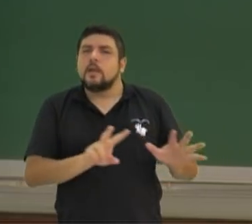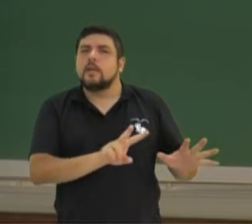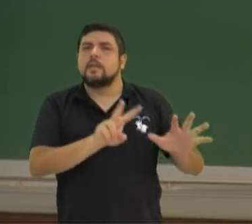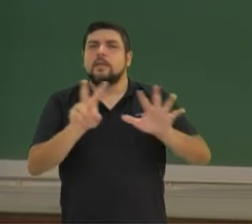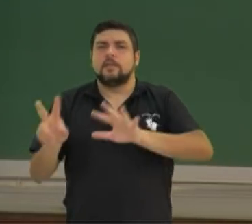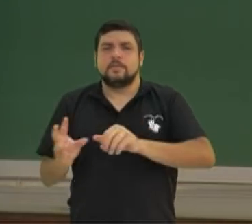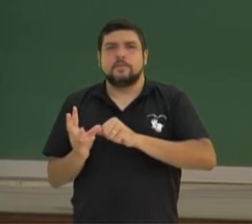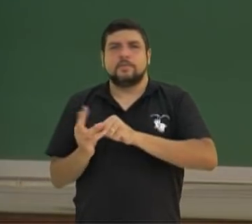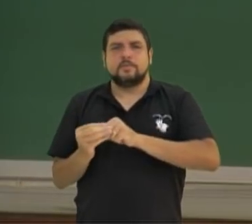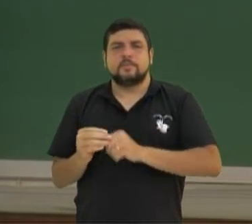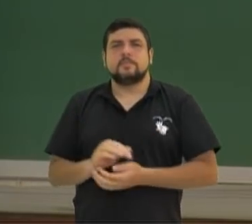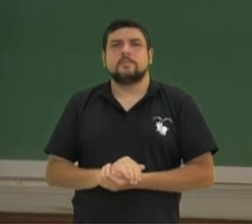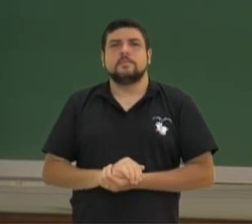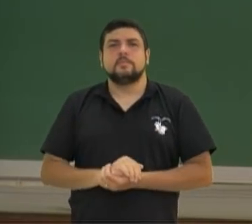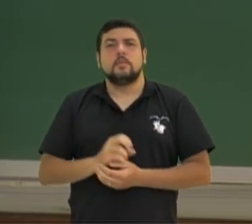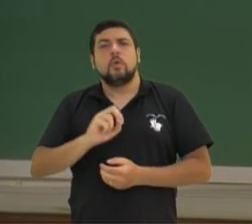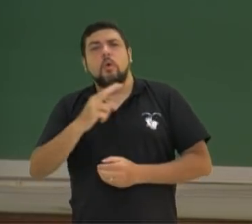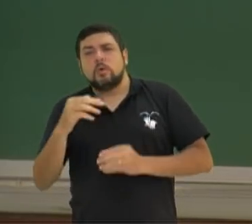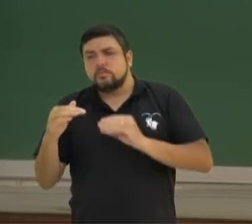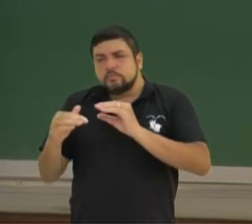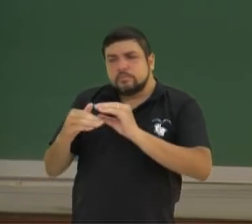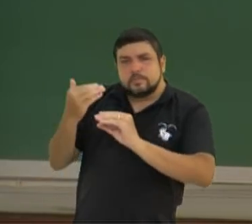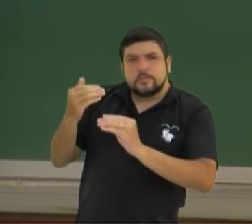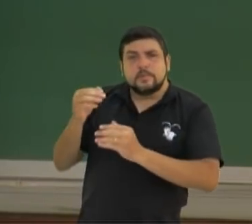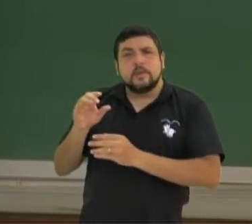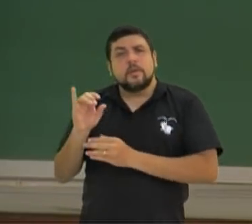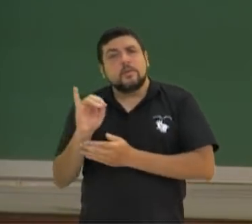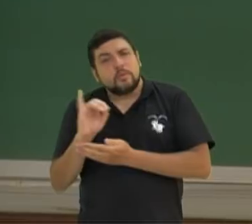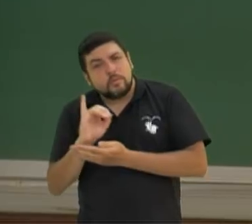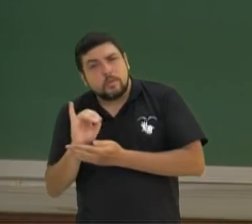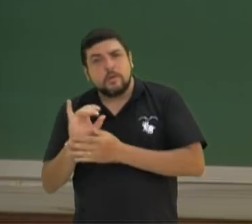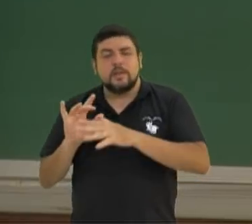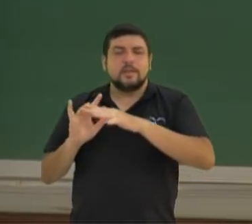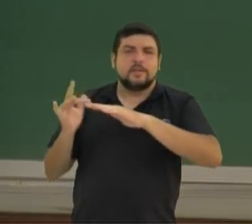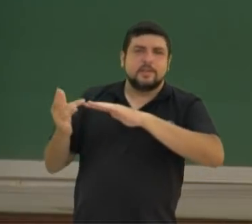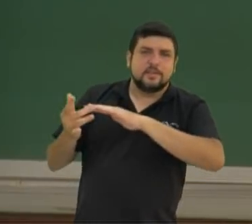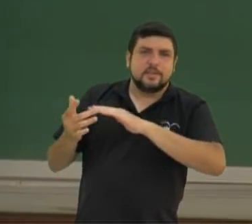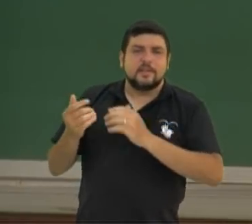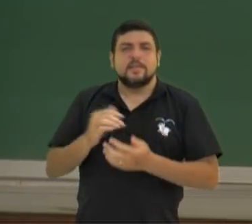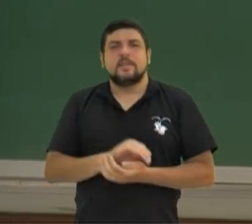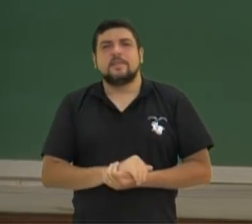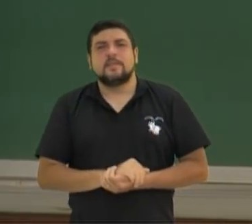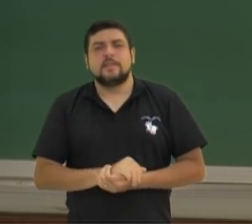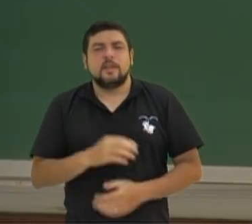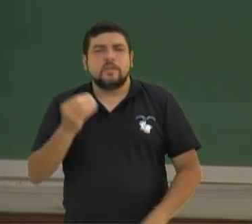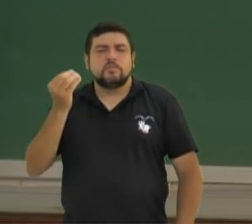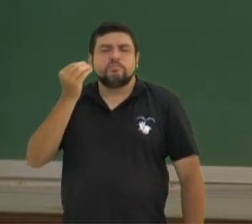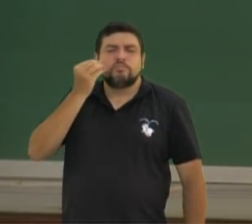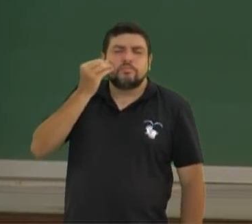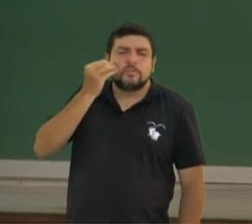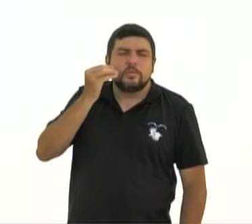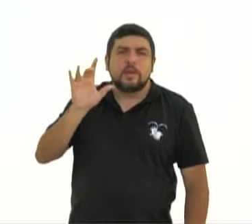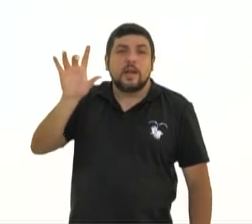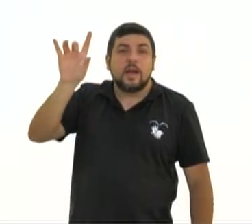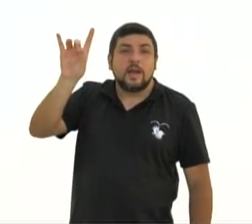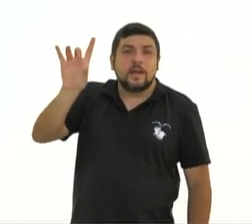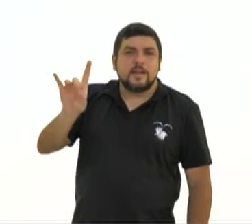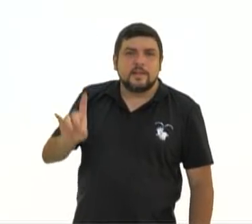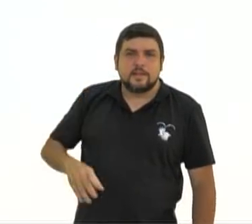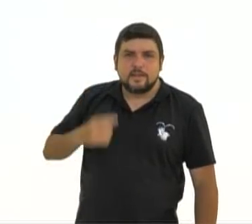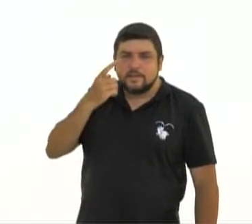então que pediram um beijo, me deram um oizinho lá nas redes sociais. Então o nosso beijo hoje vai para o